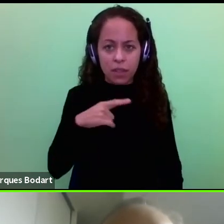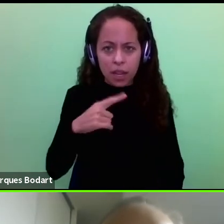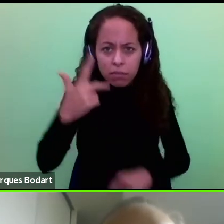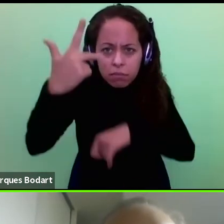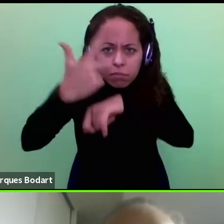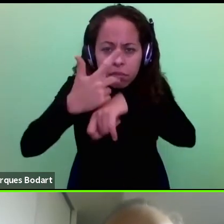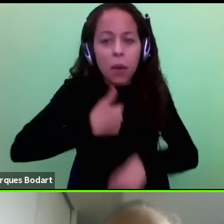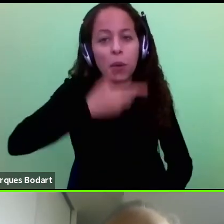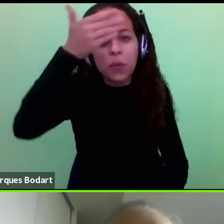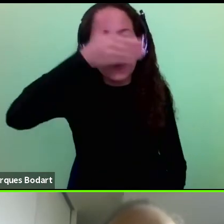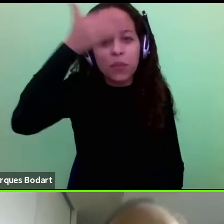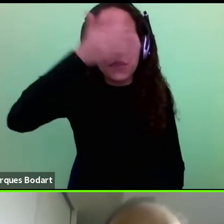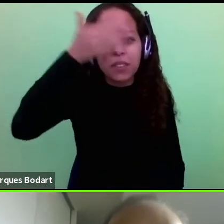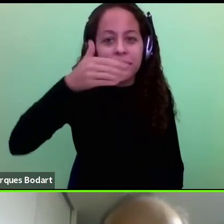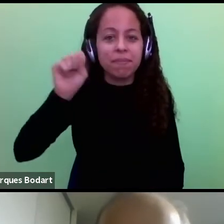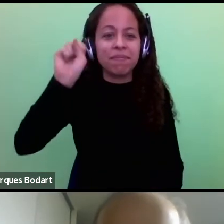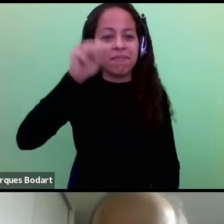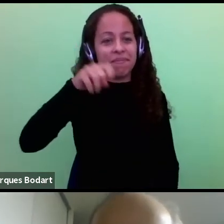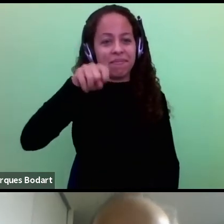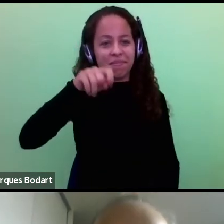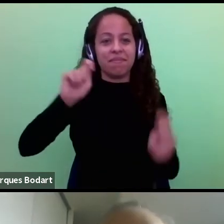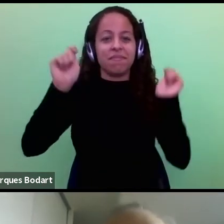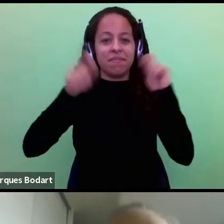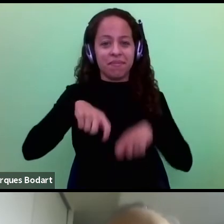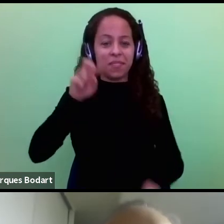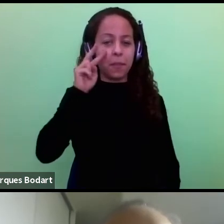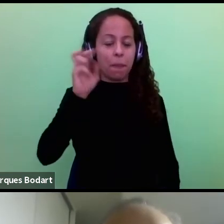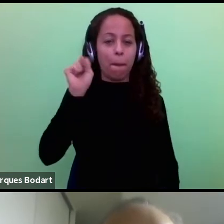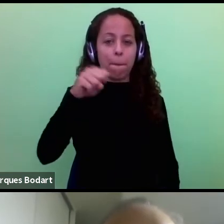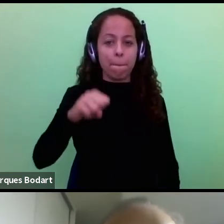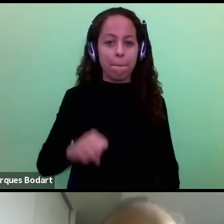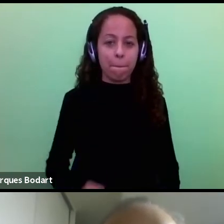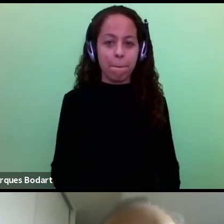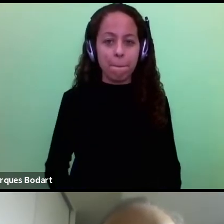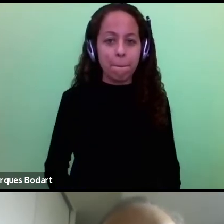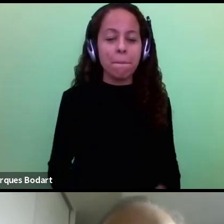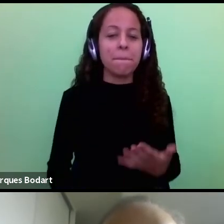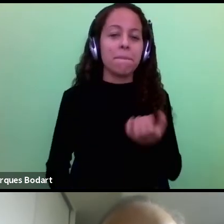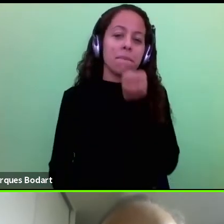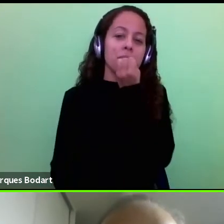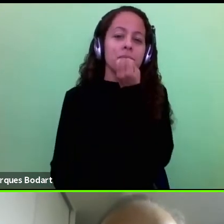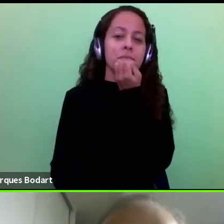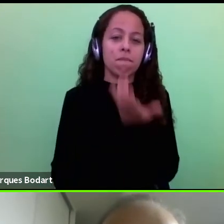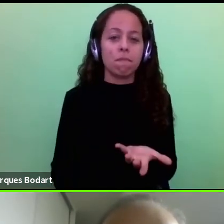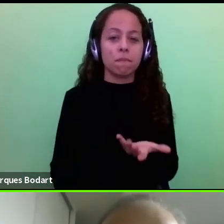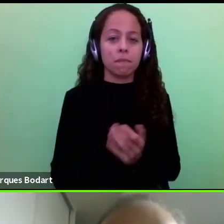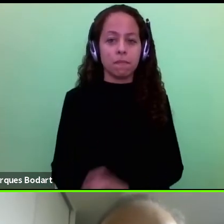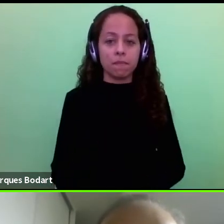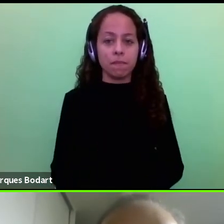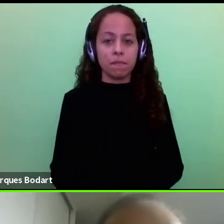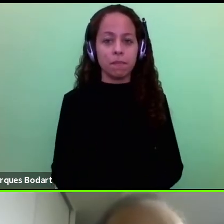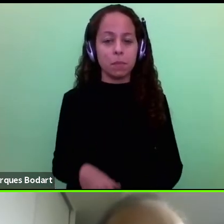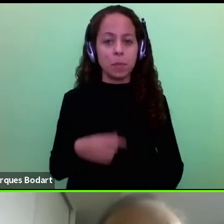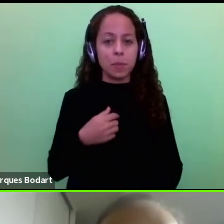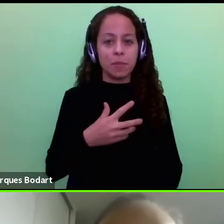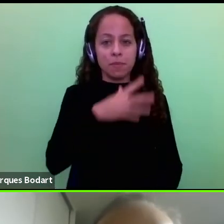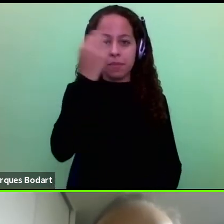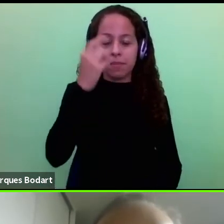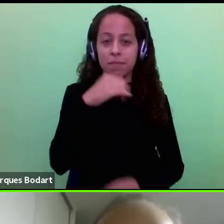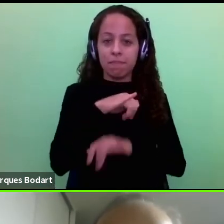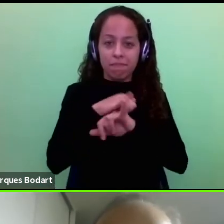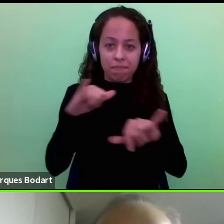estou me vendo. Ah, sim. Está aparecendo. Estamos te vendo. Que bom. Então, não podia deixar aqui de dar um abraço,